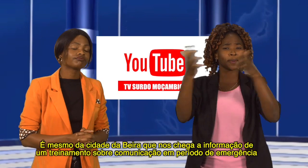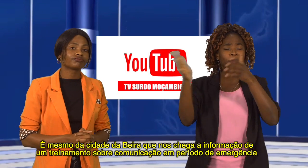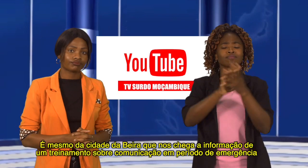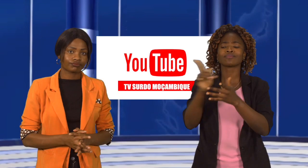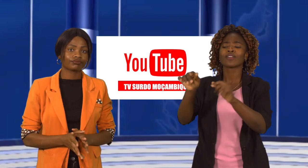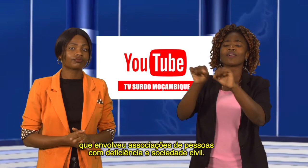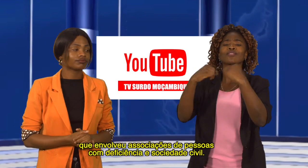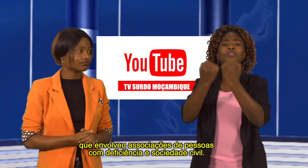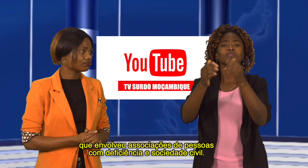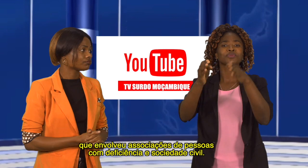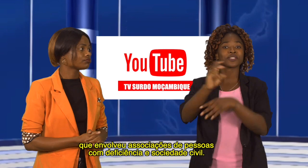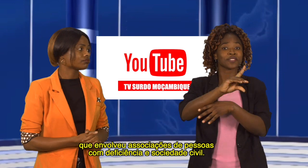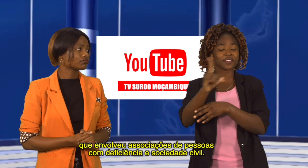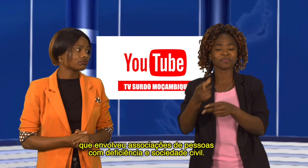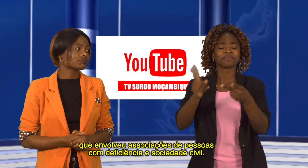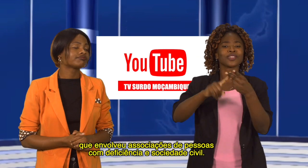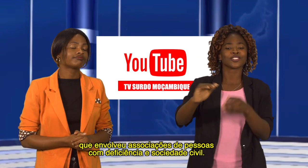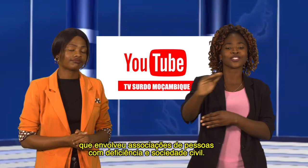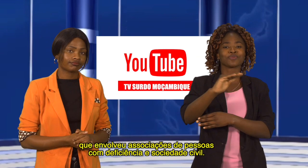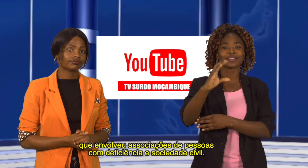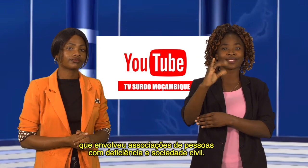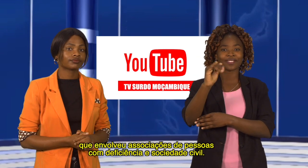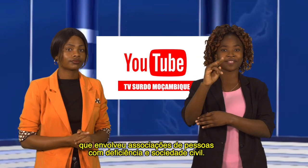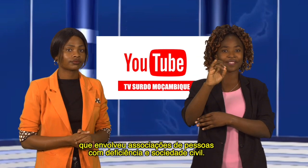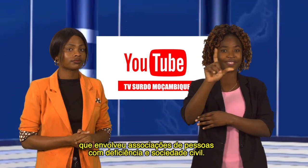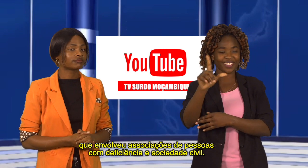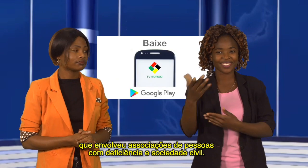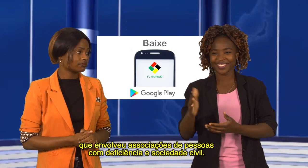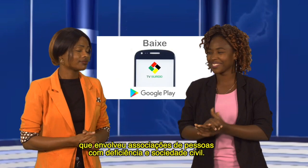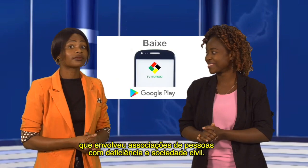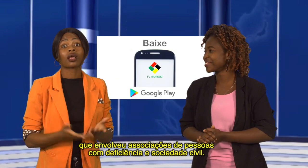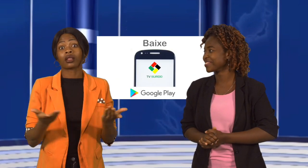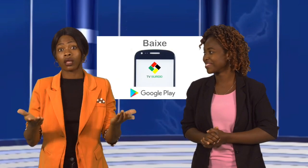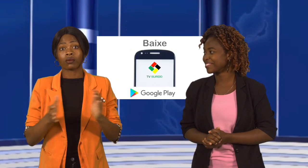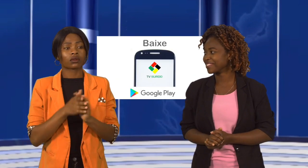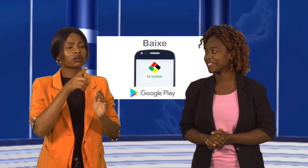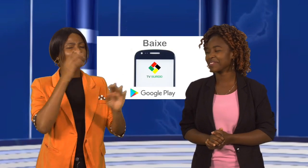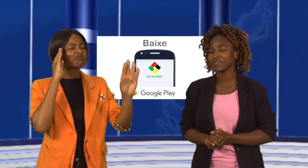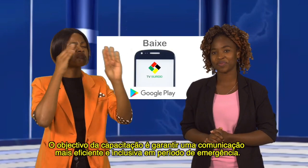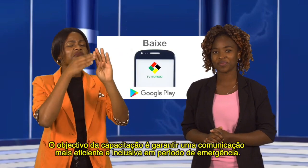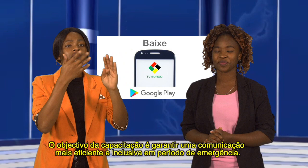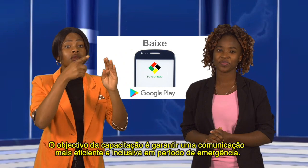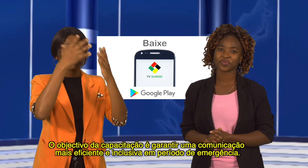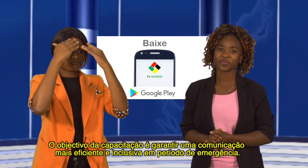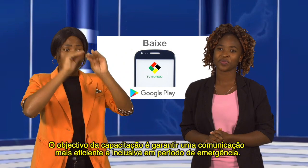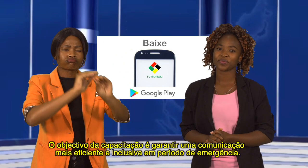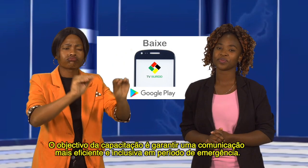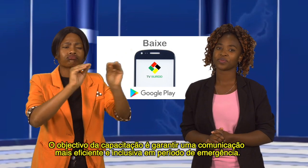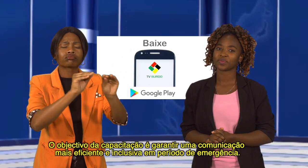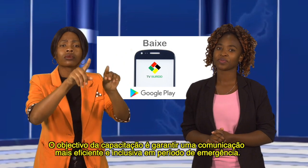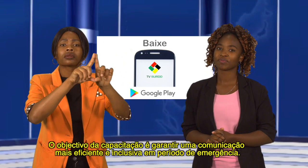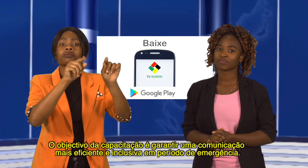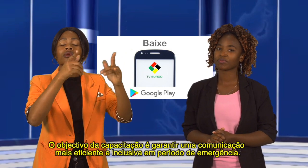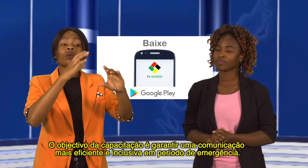de emergência que envolveu associações de pessoas com deficiência e sociedade civil. O objetivo da